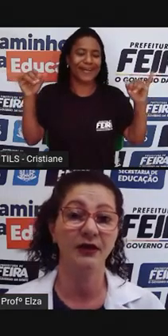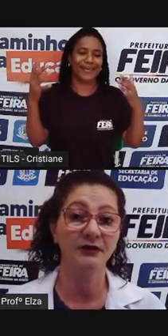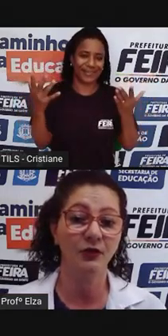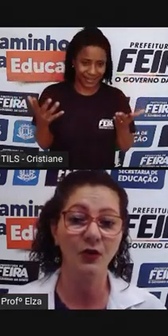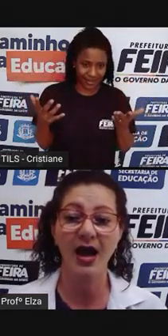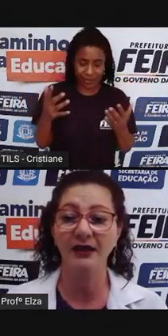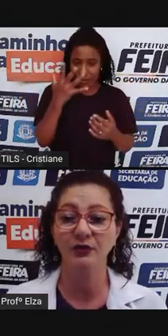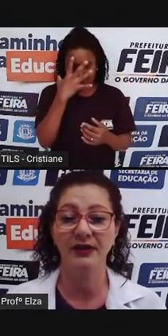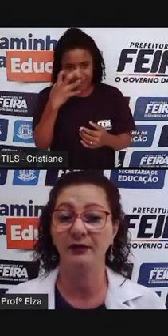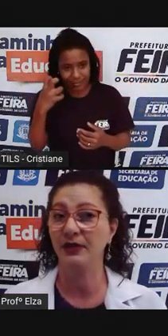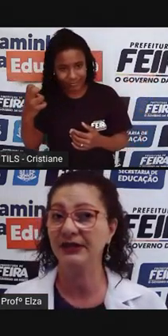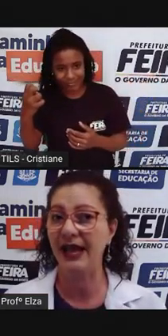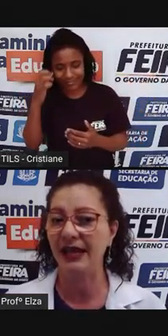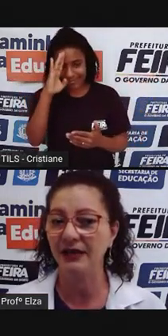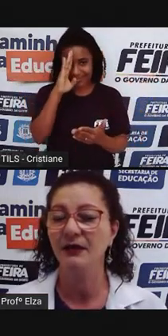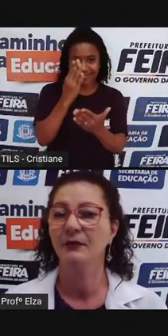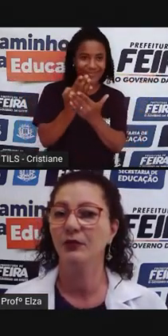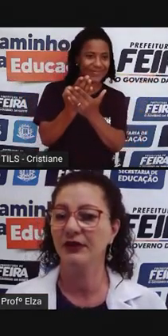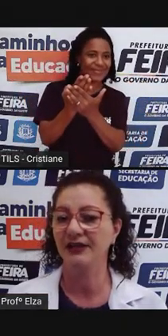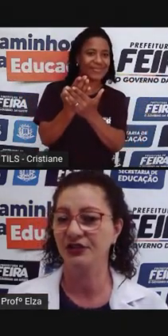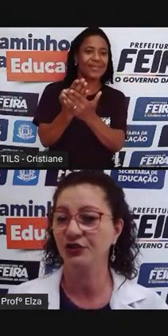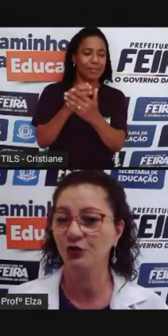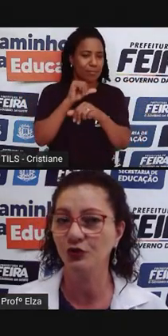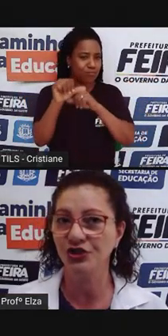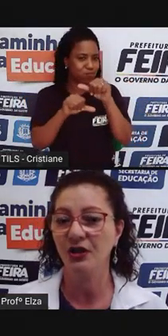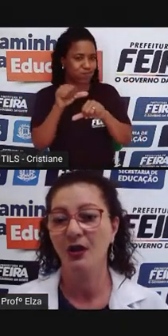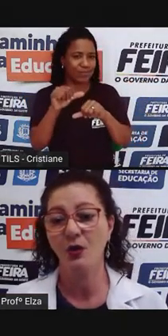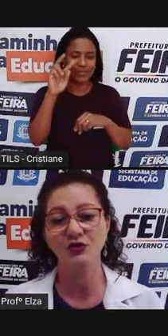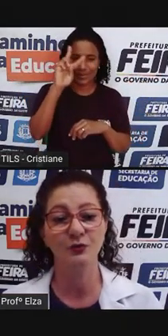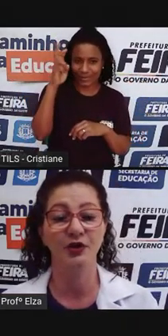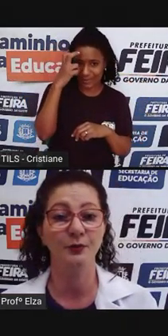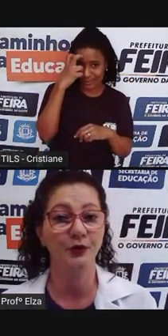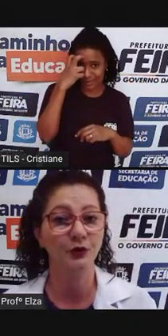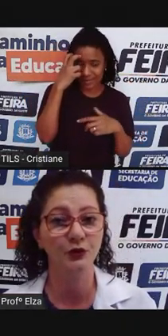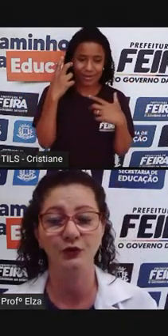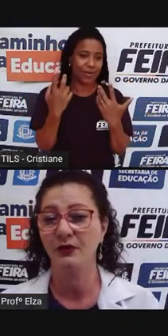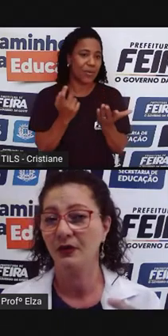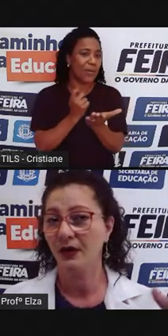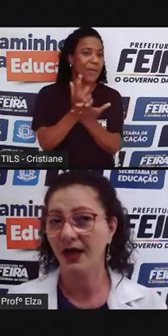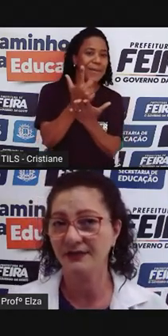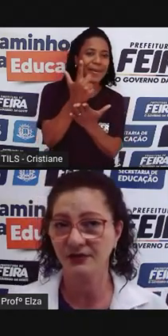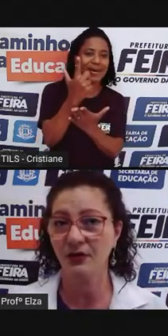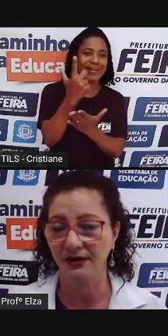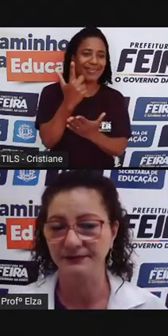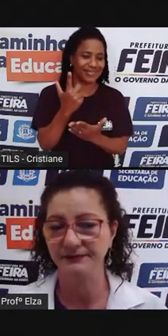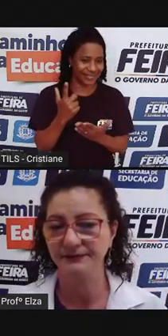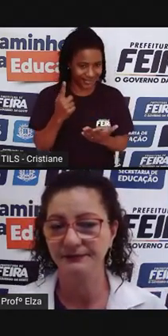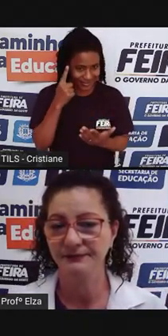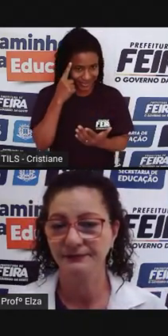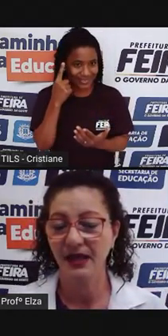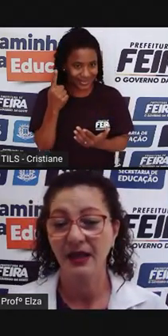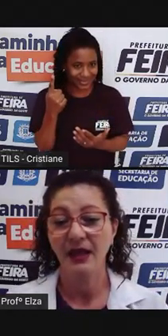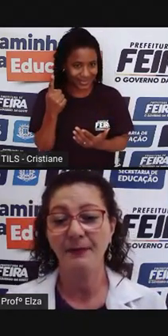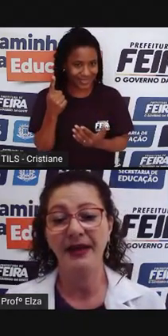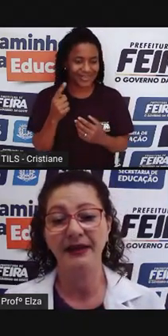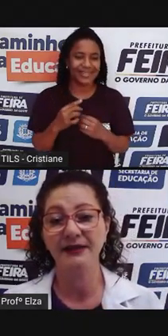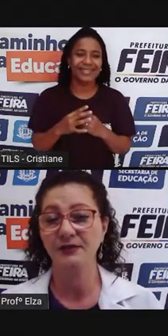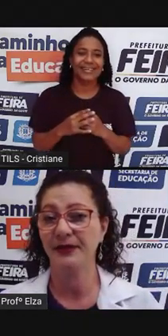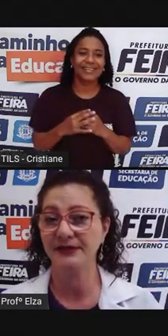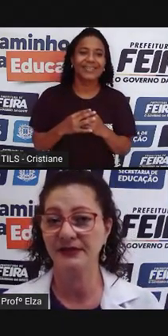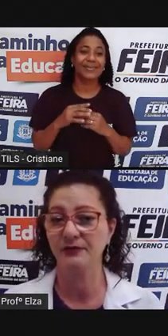convencer o leitor a adotar uma ideia, mudar de atitude, consumir um produto, and so on. E